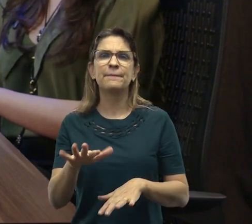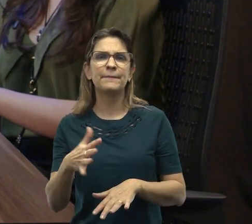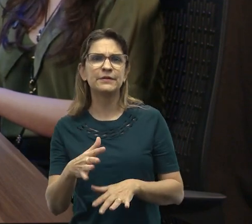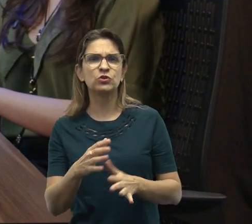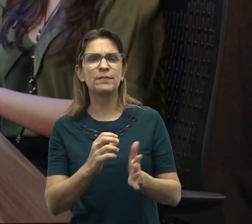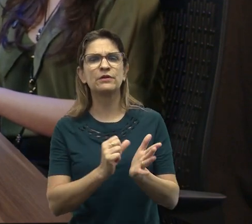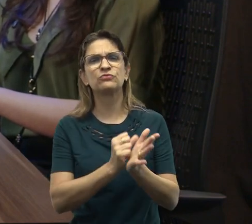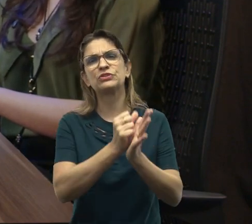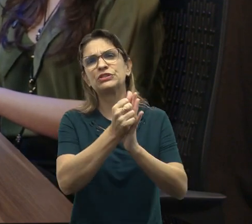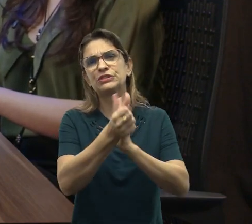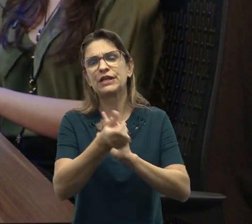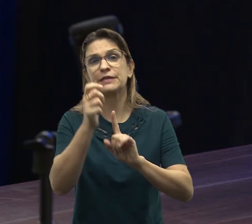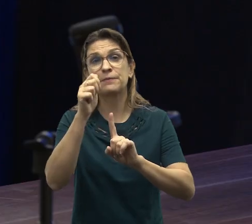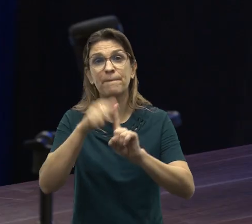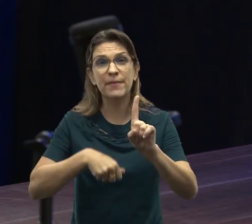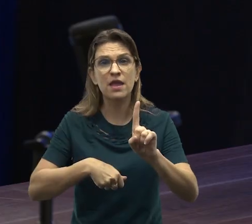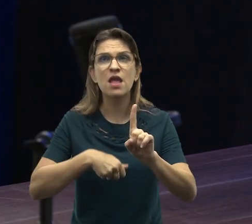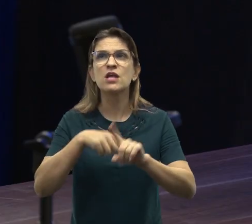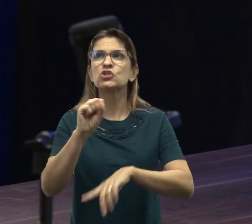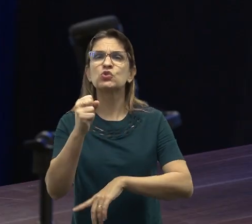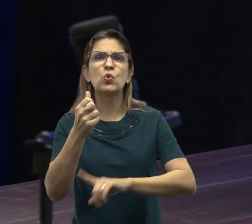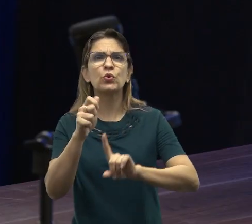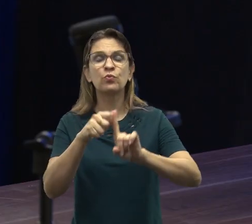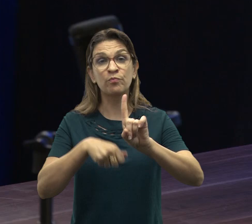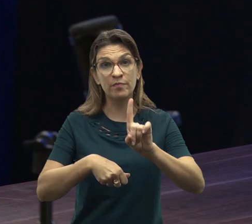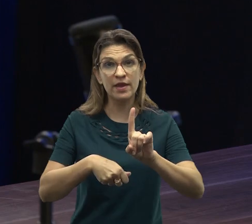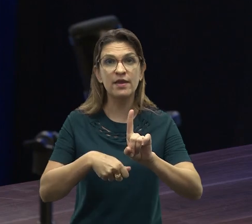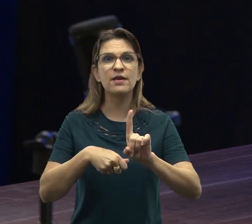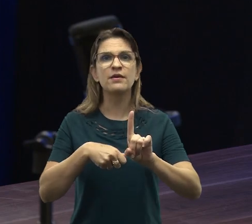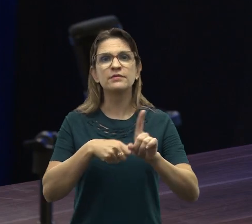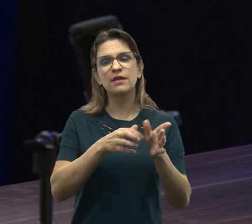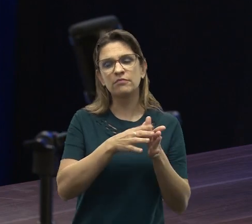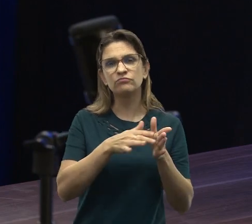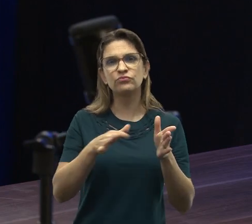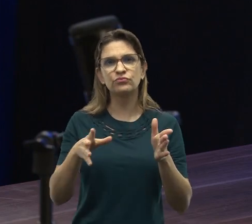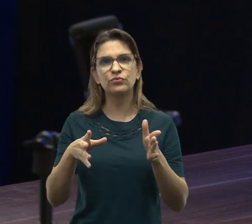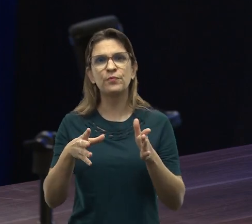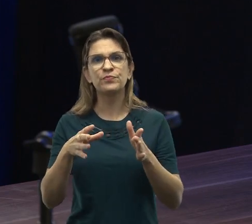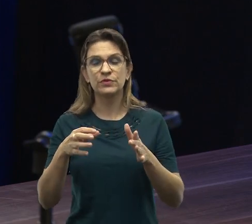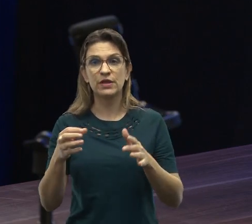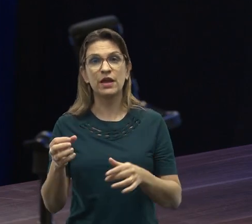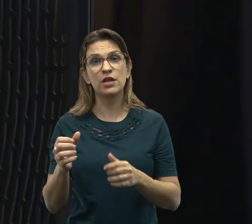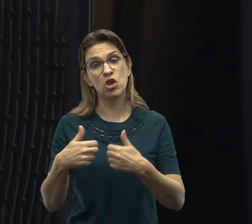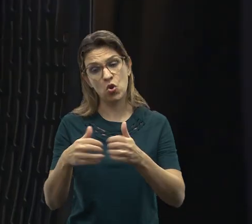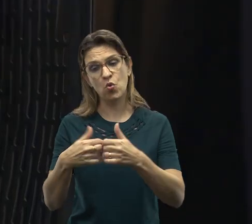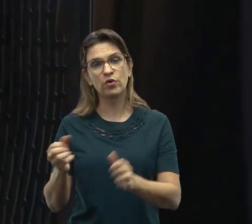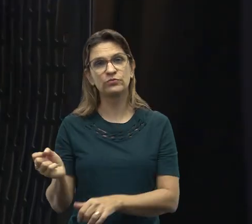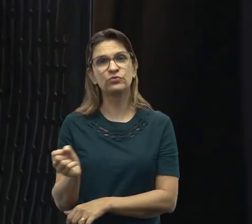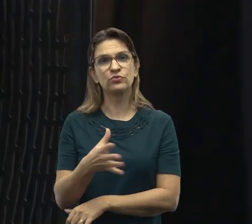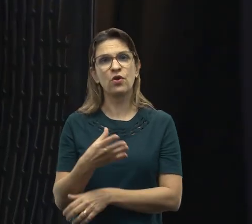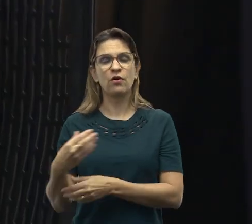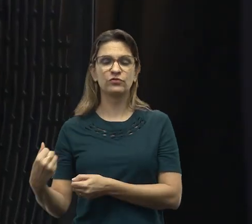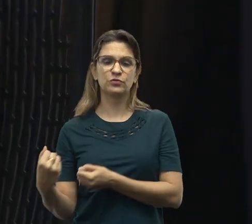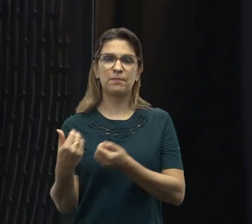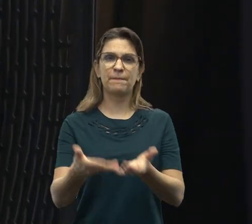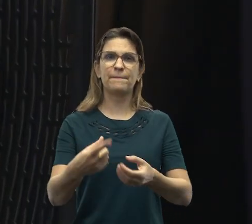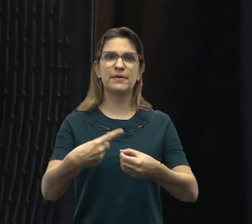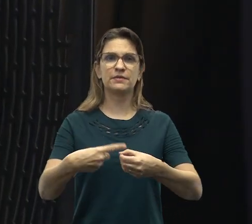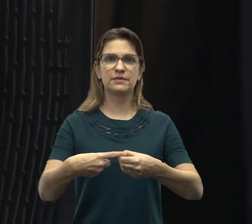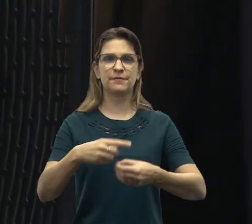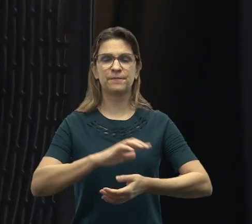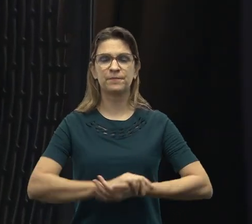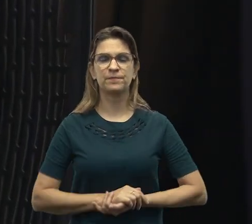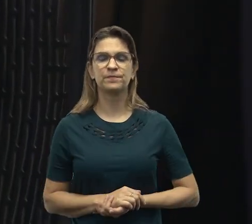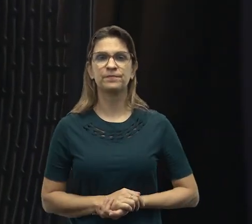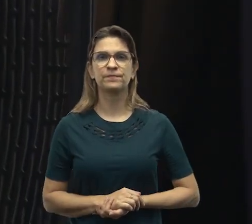partir do momento em que se tomar essa decisão, a gente já tenha a entrega desses ônibus aqui na cidade. A CPI ela atuou tanto nessa